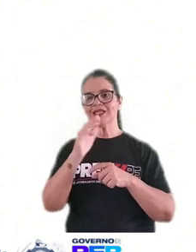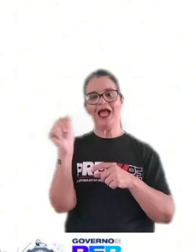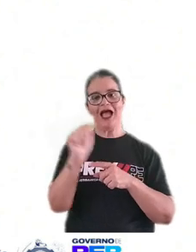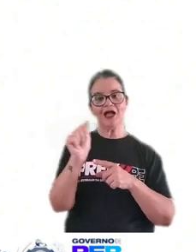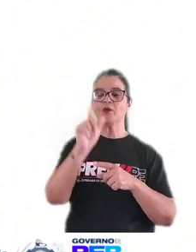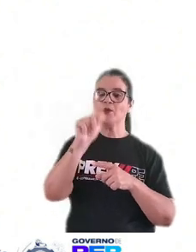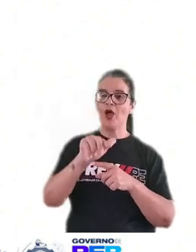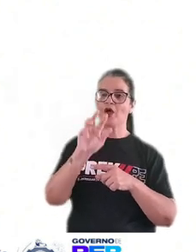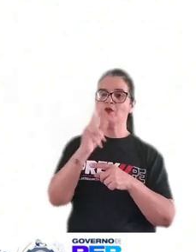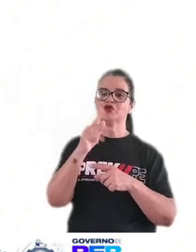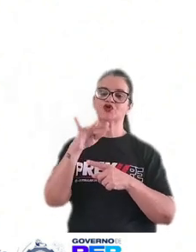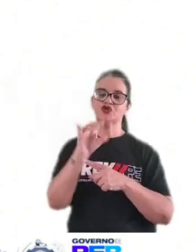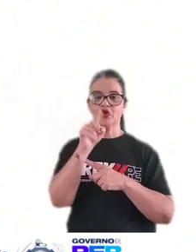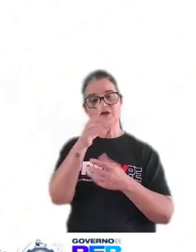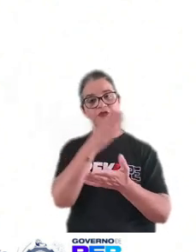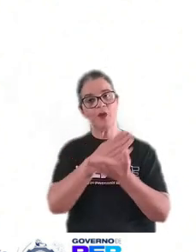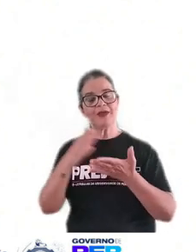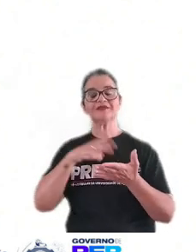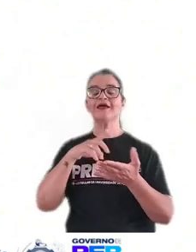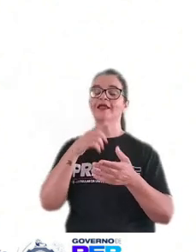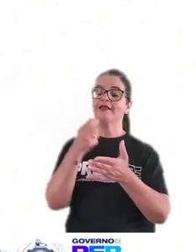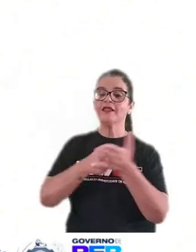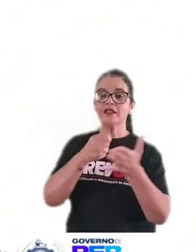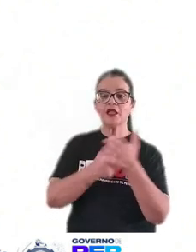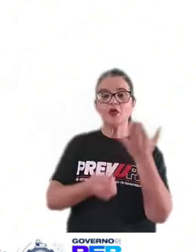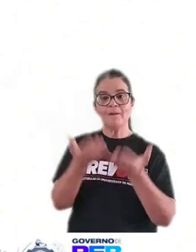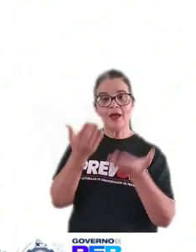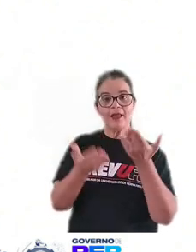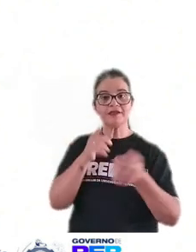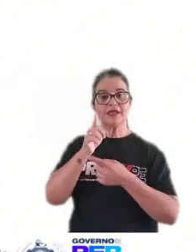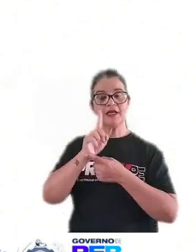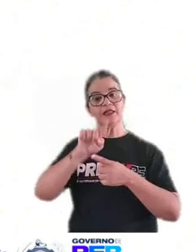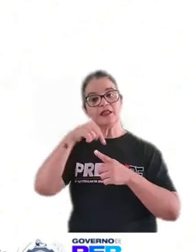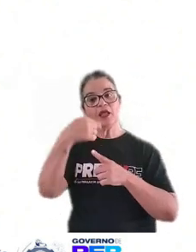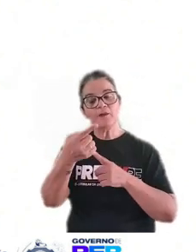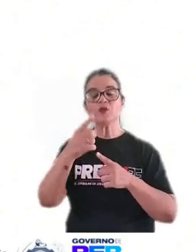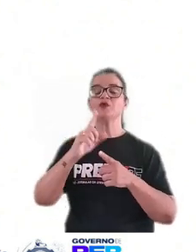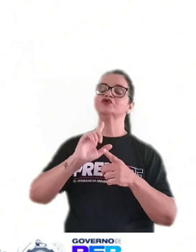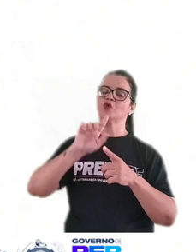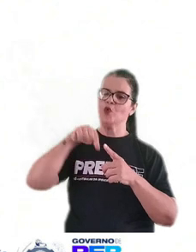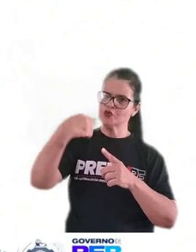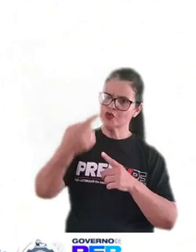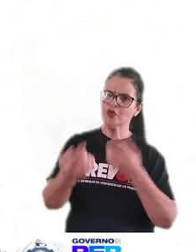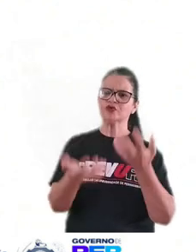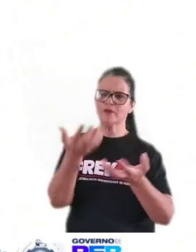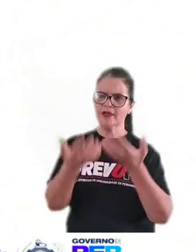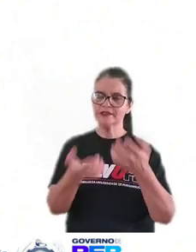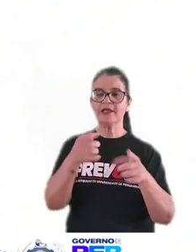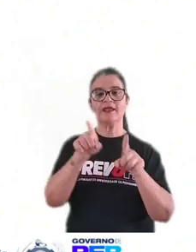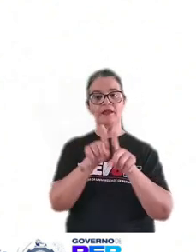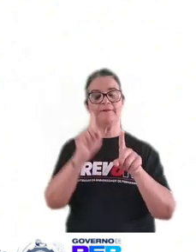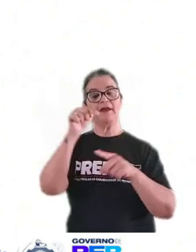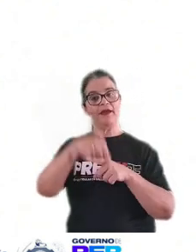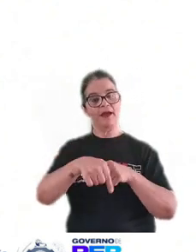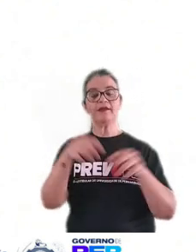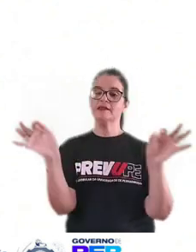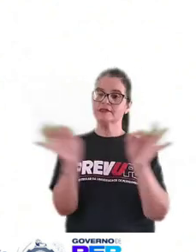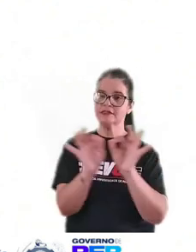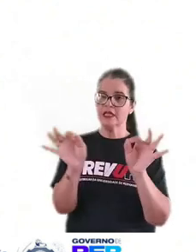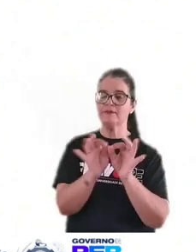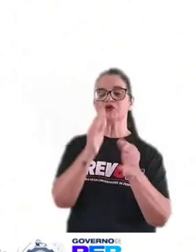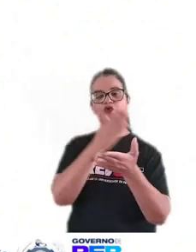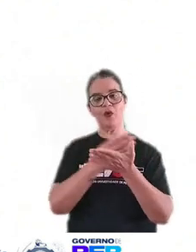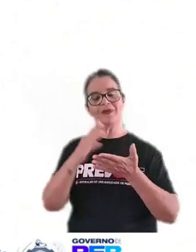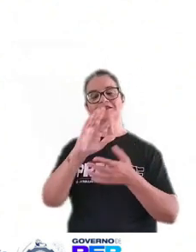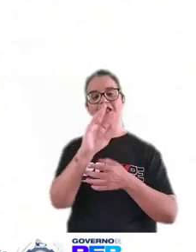maior quantidade de átomos aqui é o hidrogênio você começaria por ele tentando balancear ele e depois balancearia os demais no caso aqui